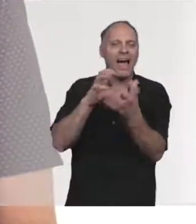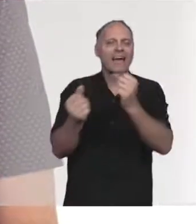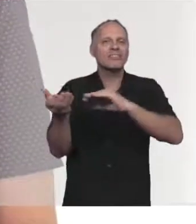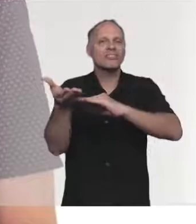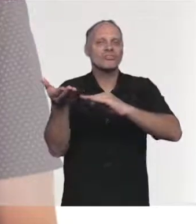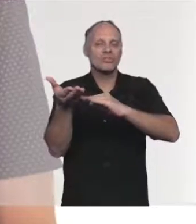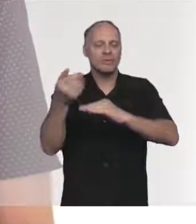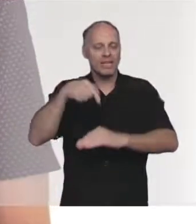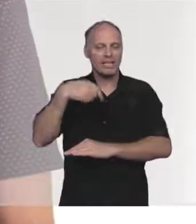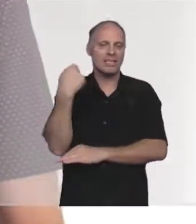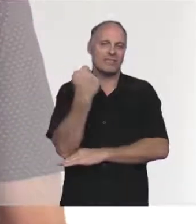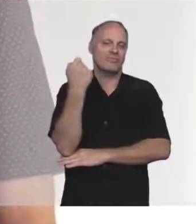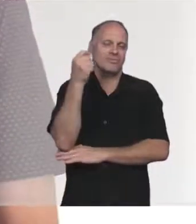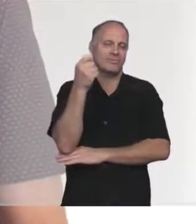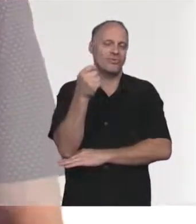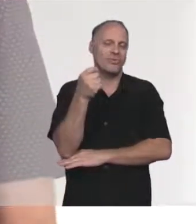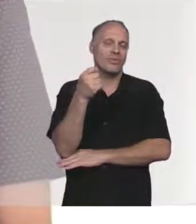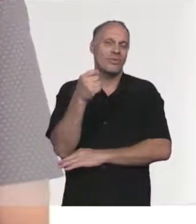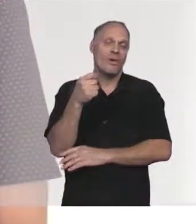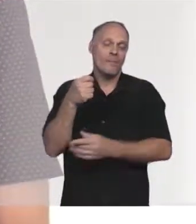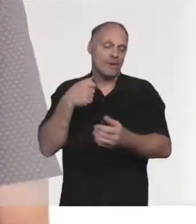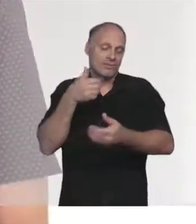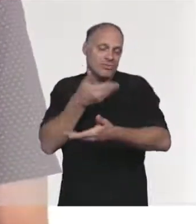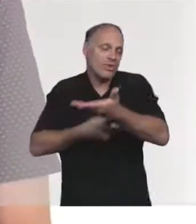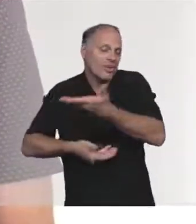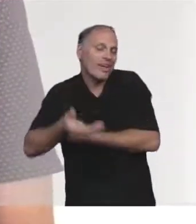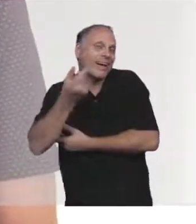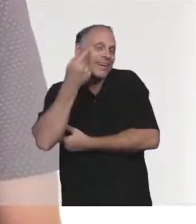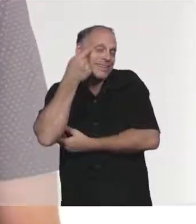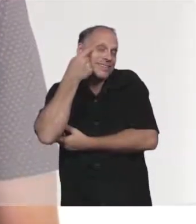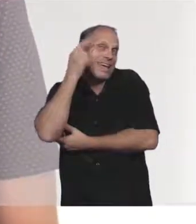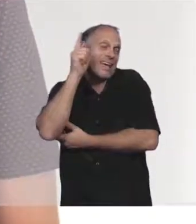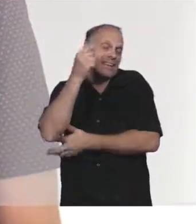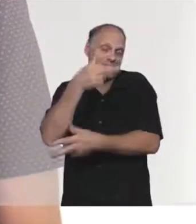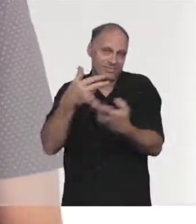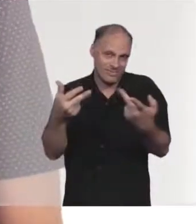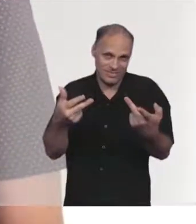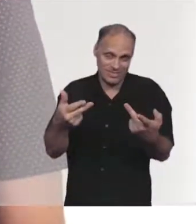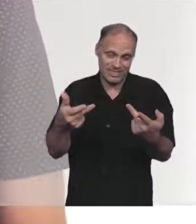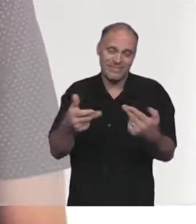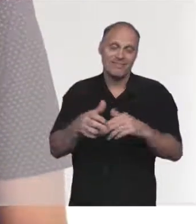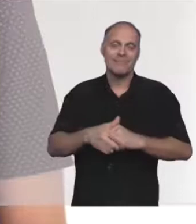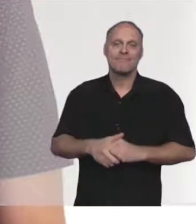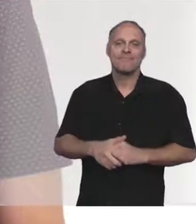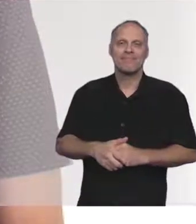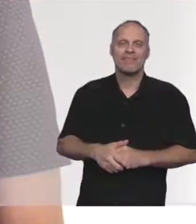da arte contemporânea para se trocar, né? Então,